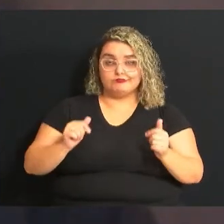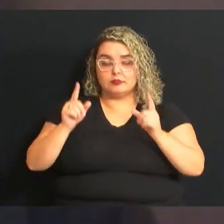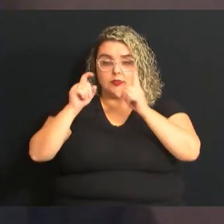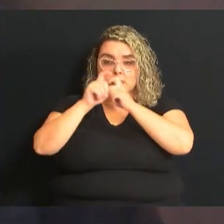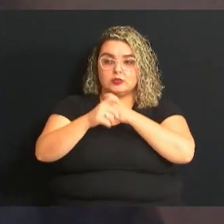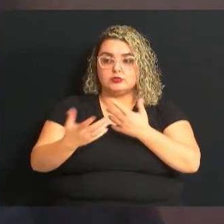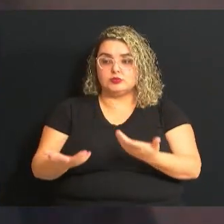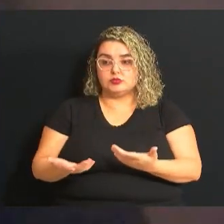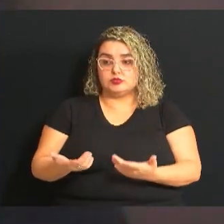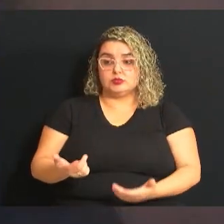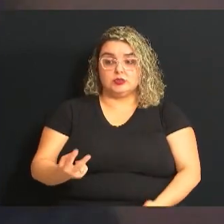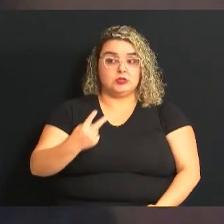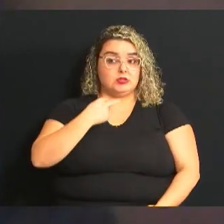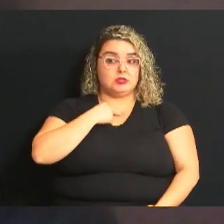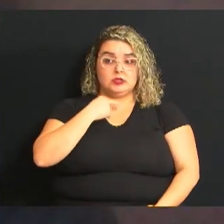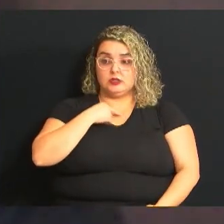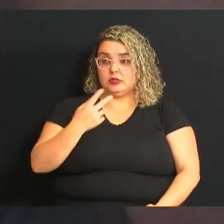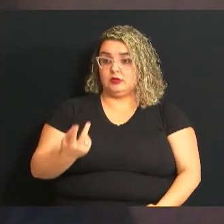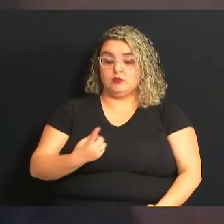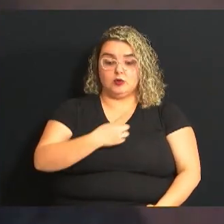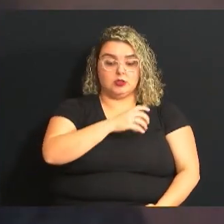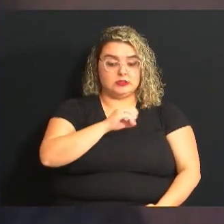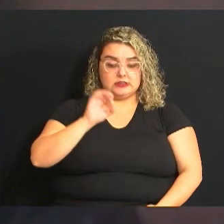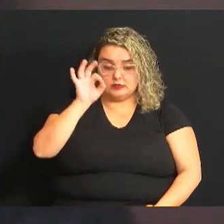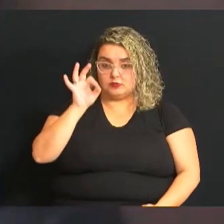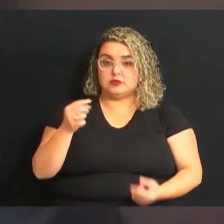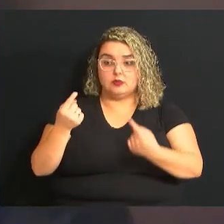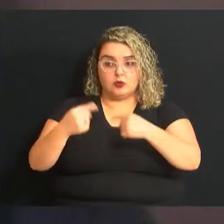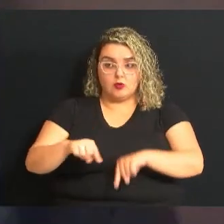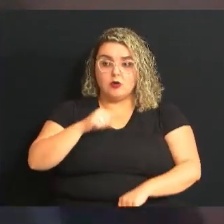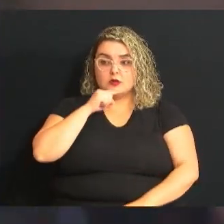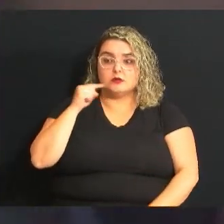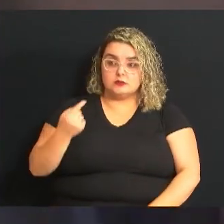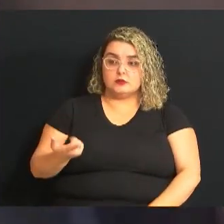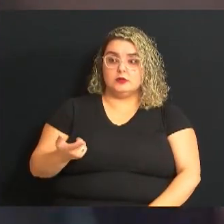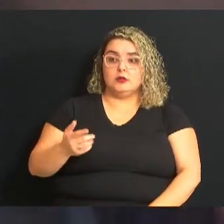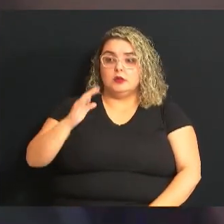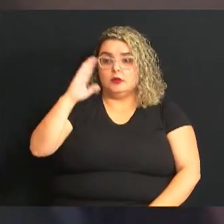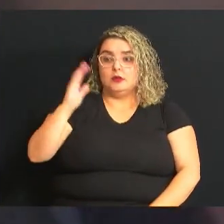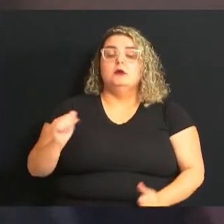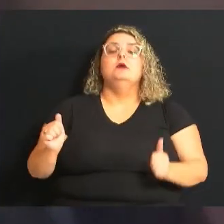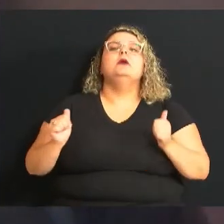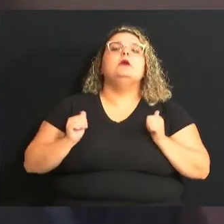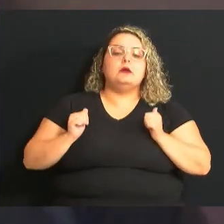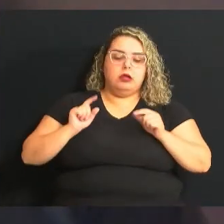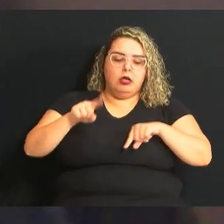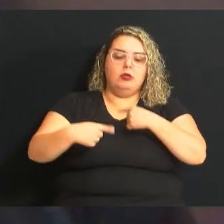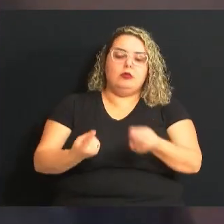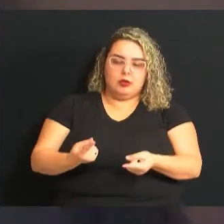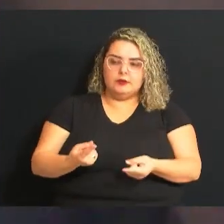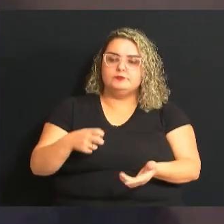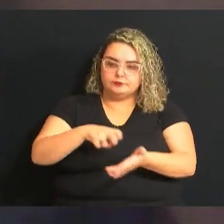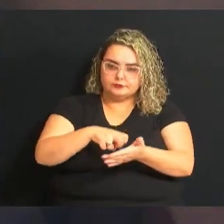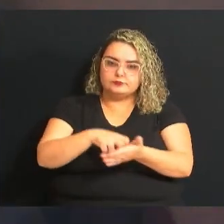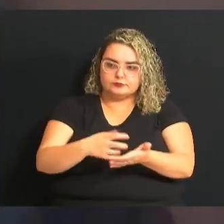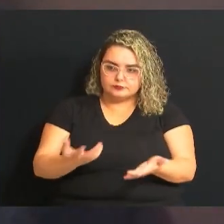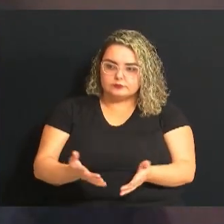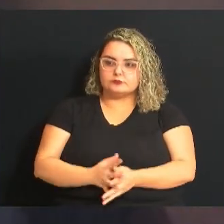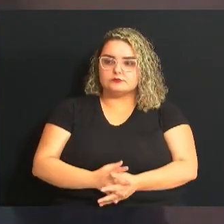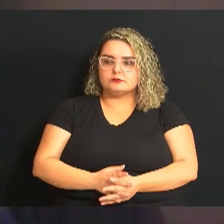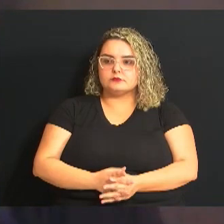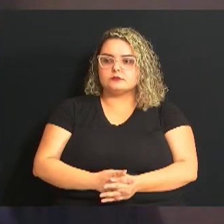cito desde, sabe, o investimento numa formação, até, sabe, aquela pessoa que